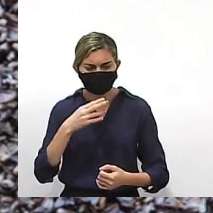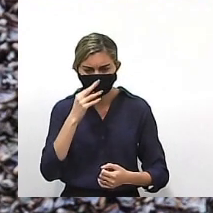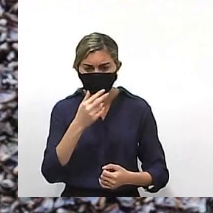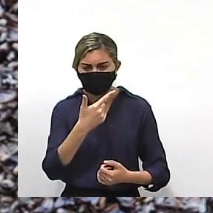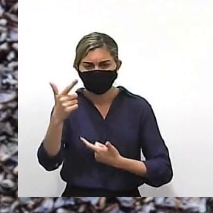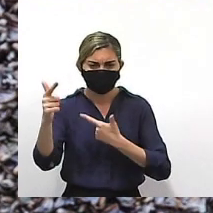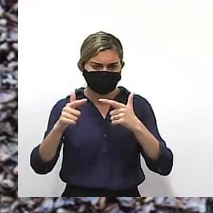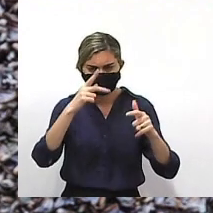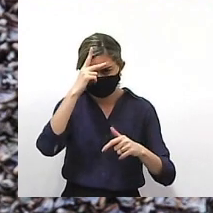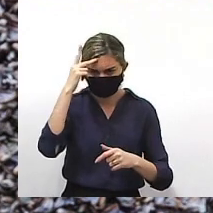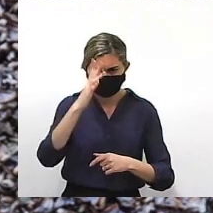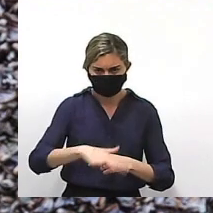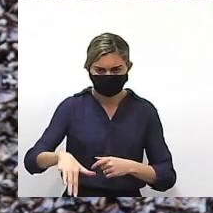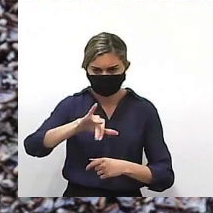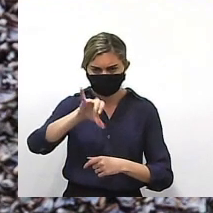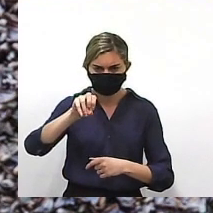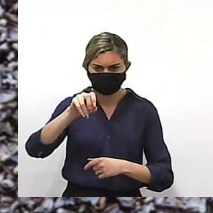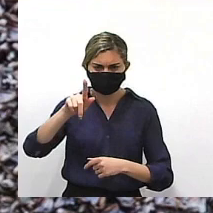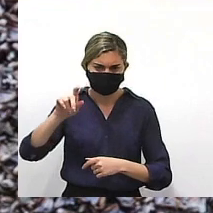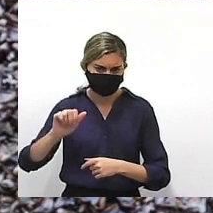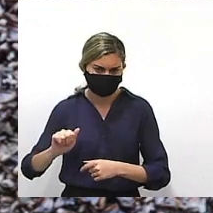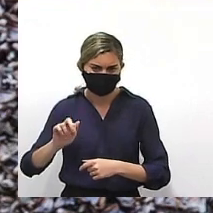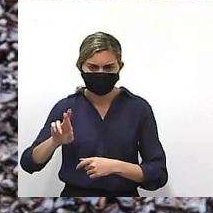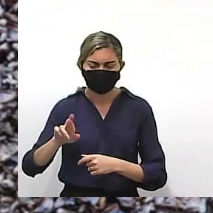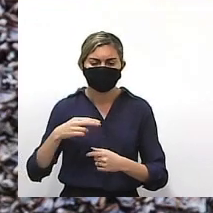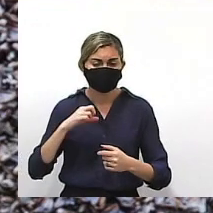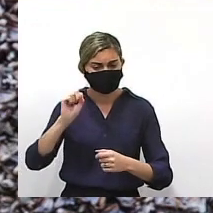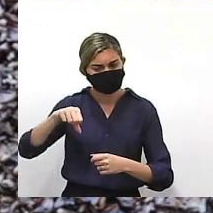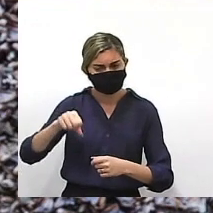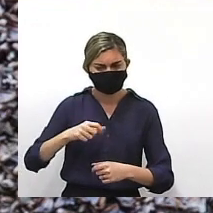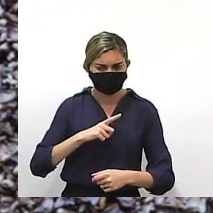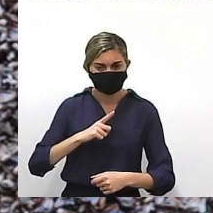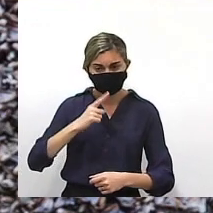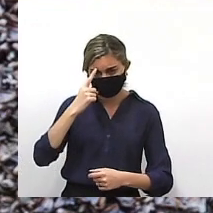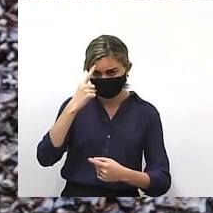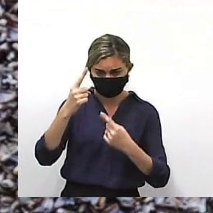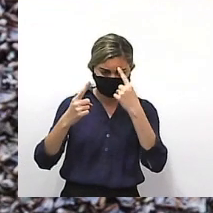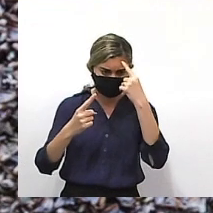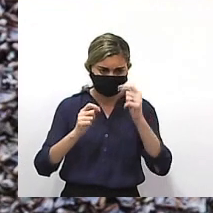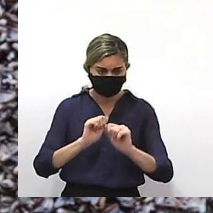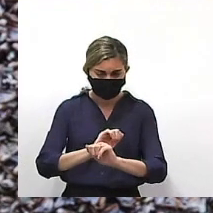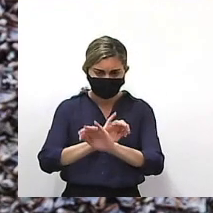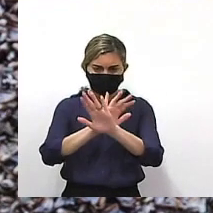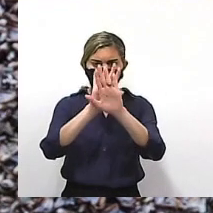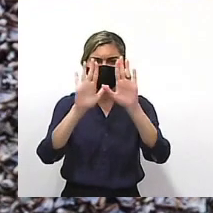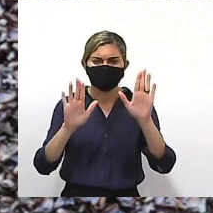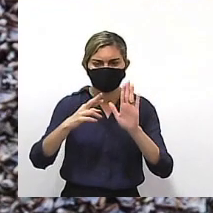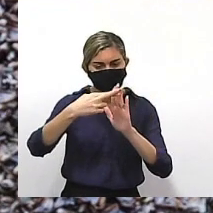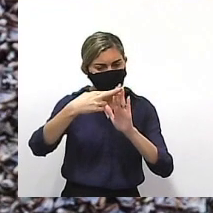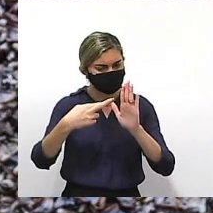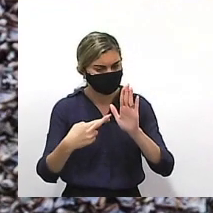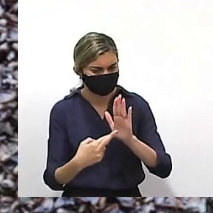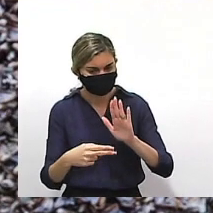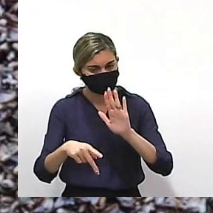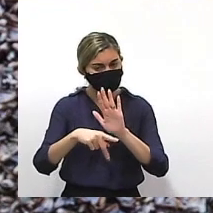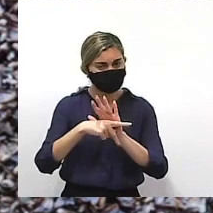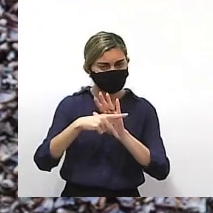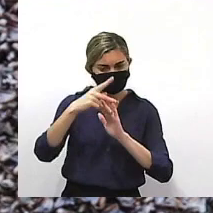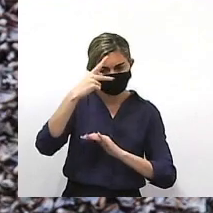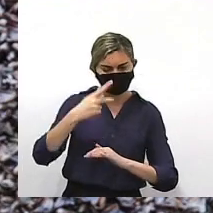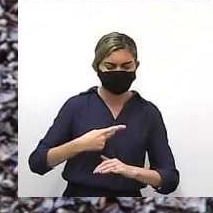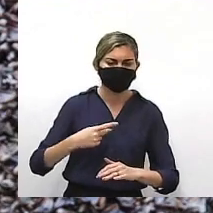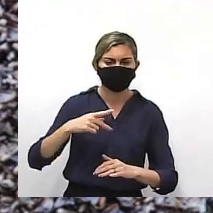outras pessoas, e sim em ter-se uma ideia clara das regras do próprio